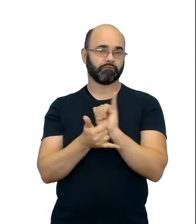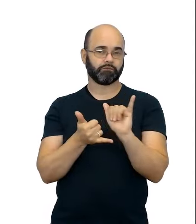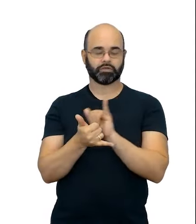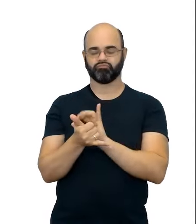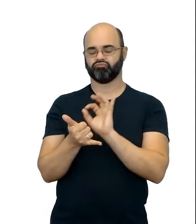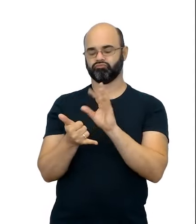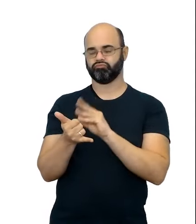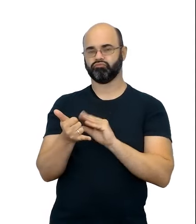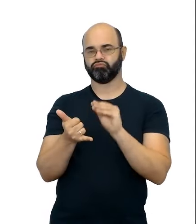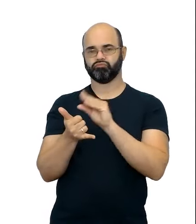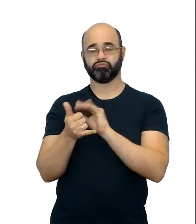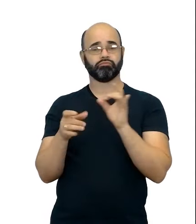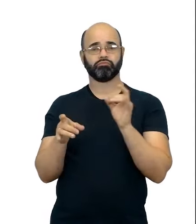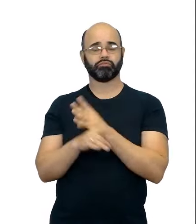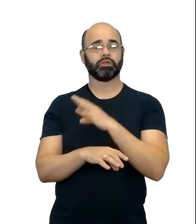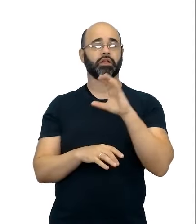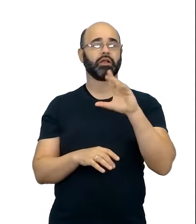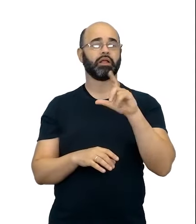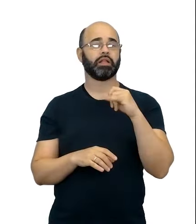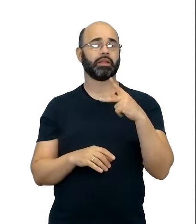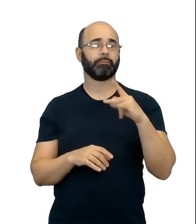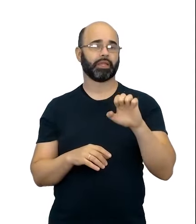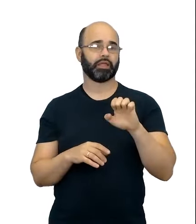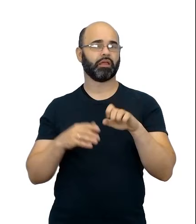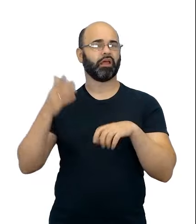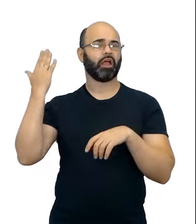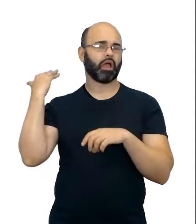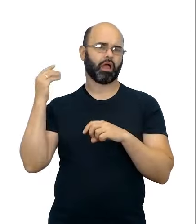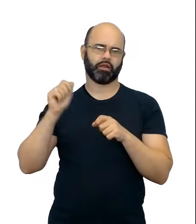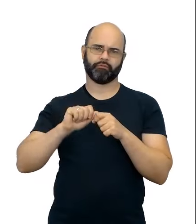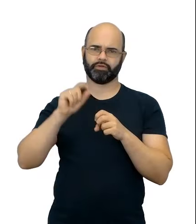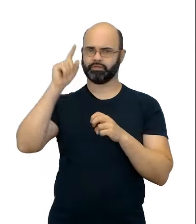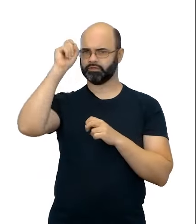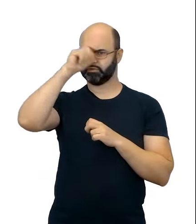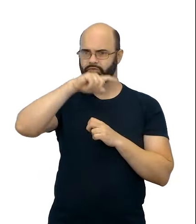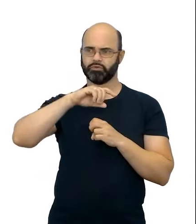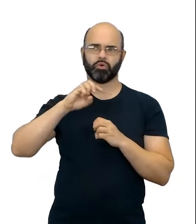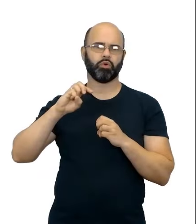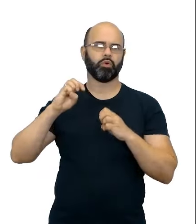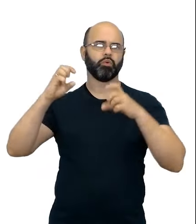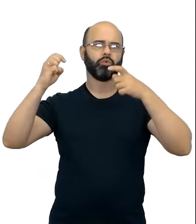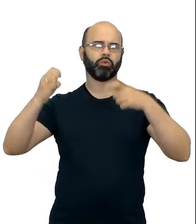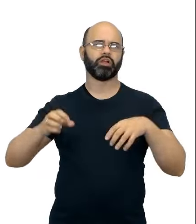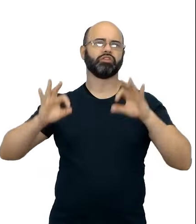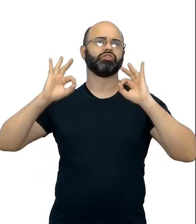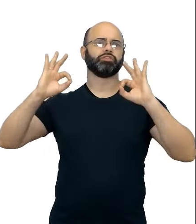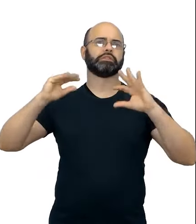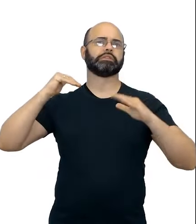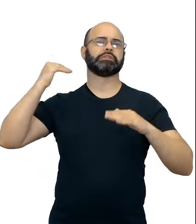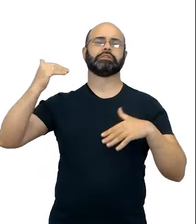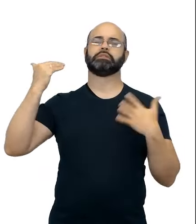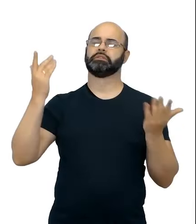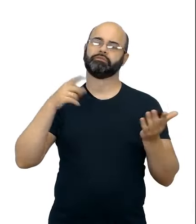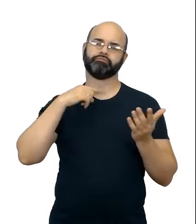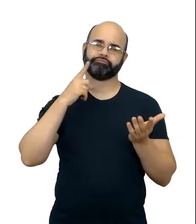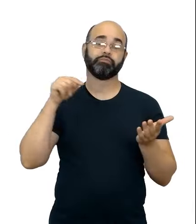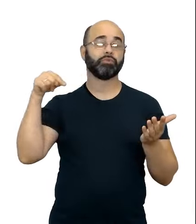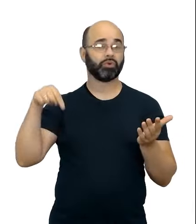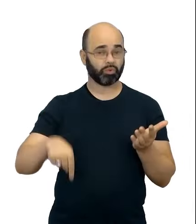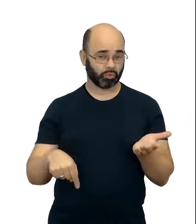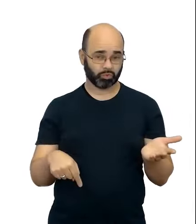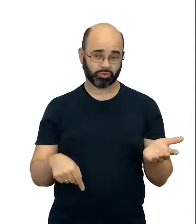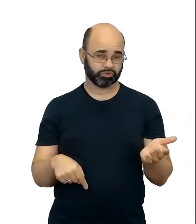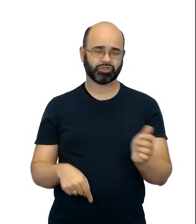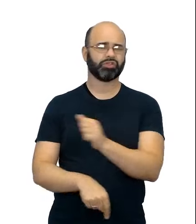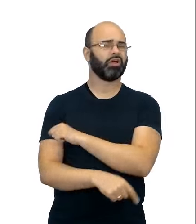estar produzindo aquilo que não se produzia nem em estúdios de qualidade anos atrás. Então, ele